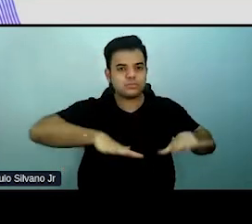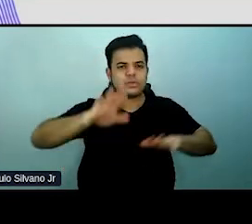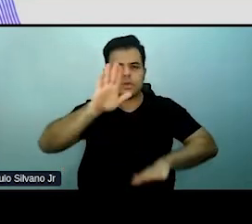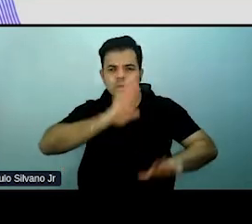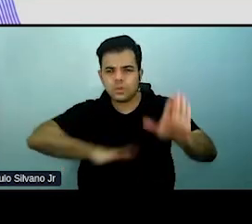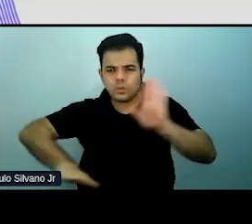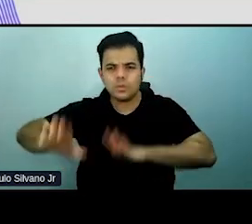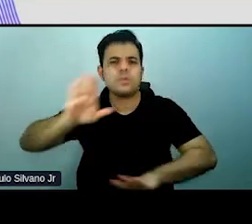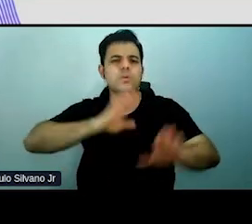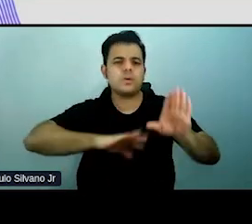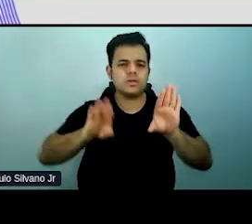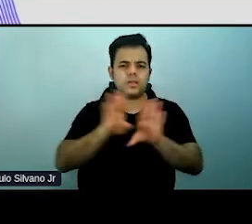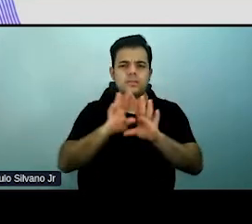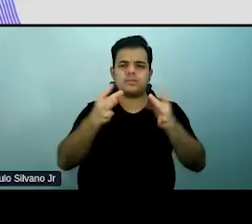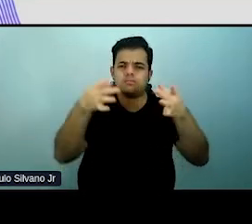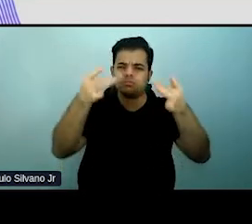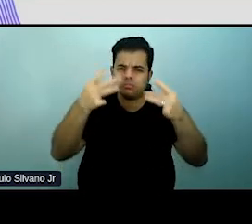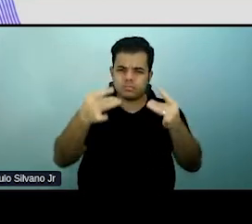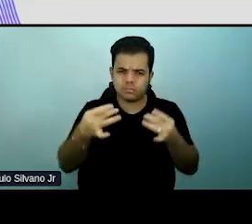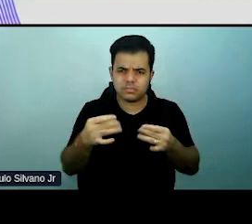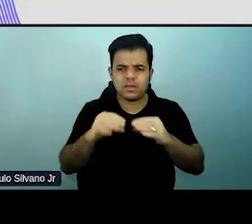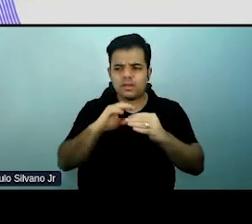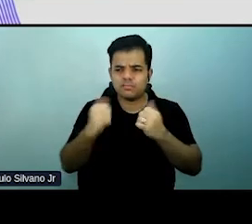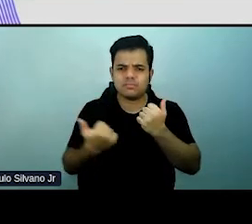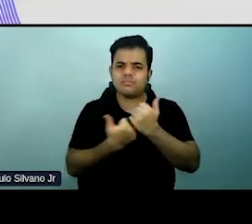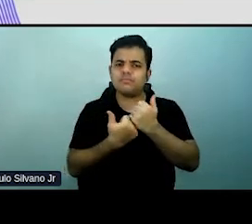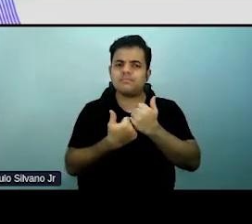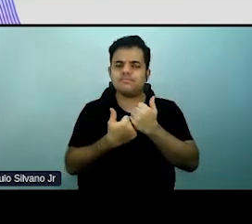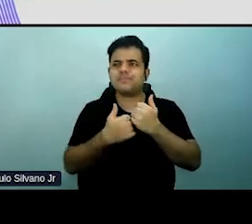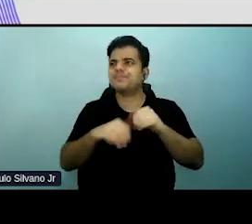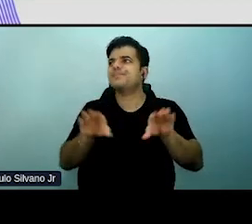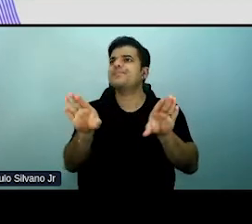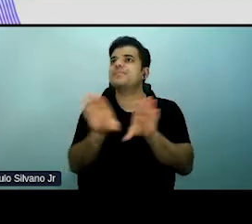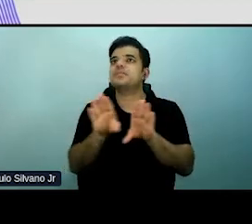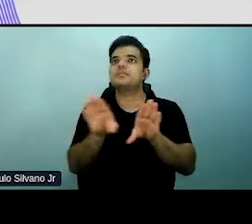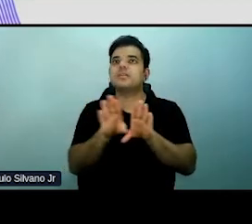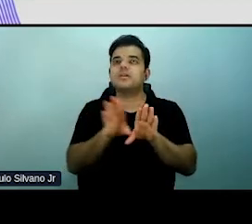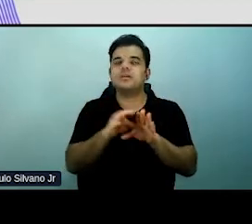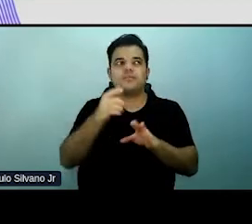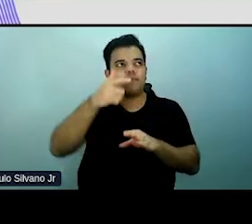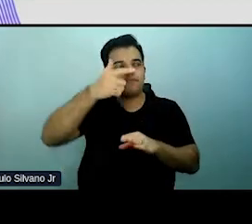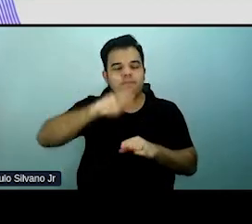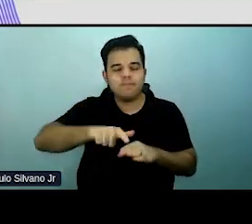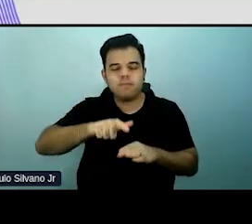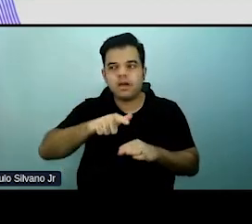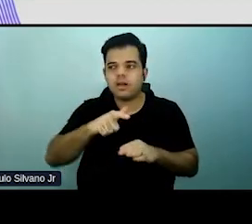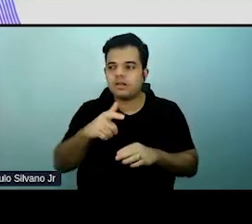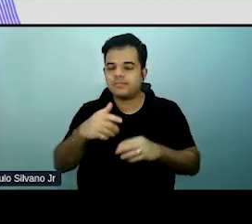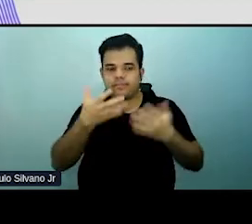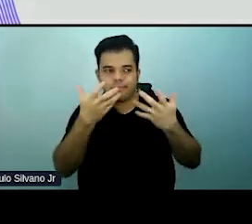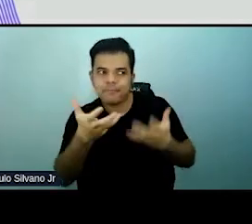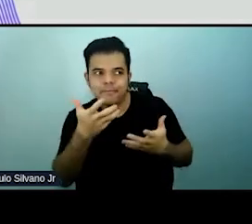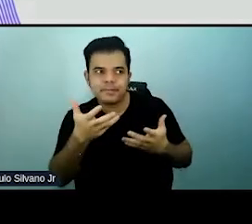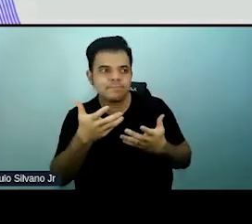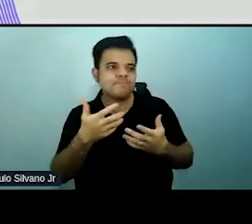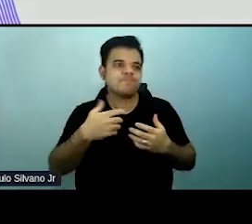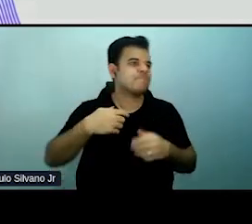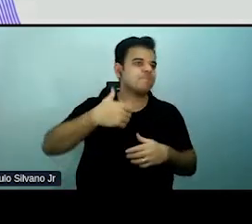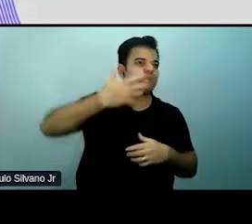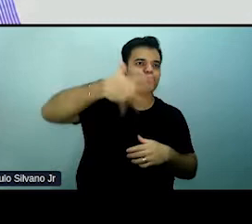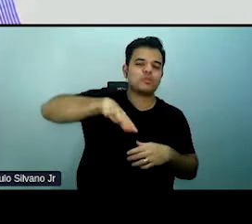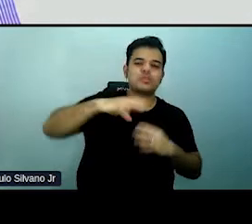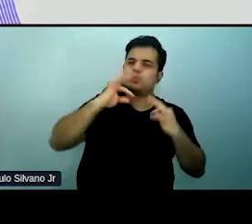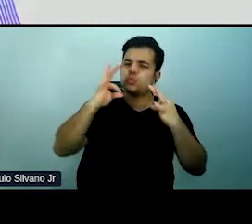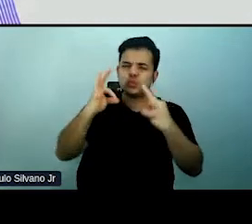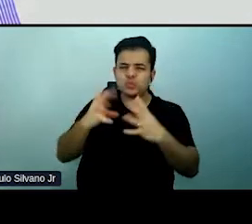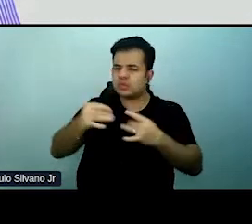de como você descreve as atribuições, o que você coloca como imprescindível e desejável, são todos os